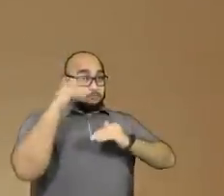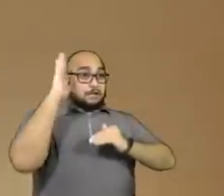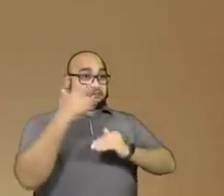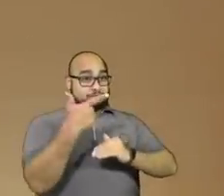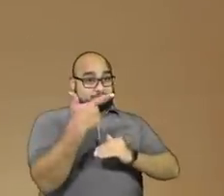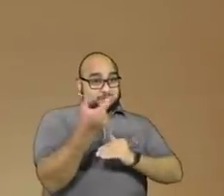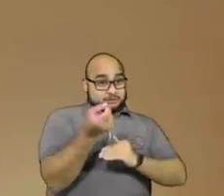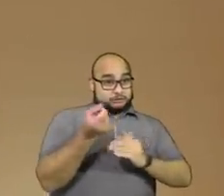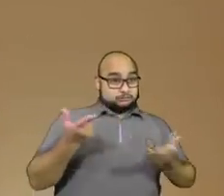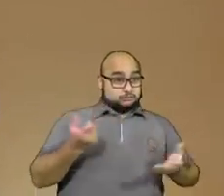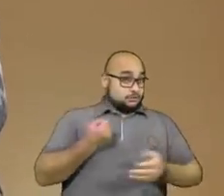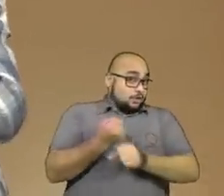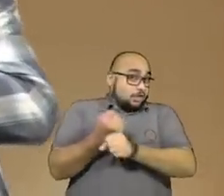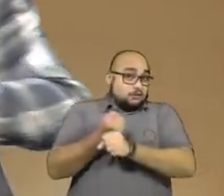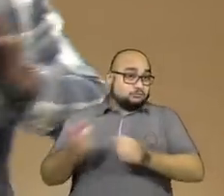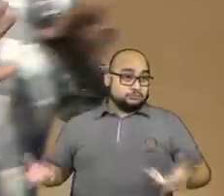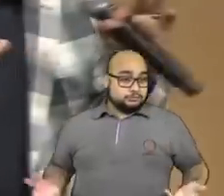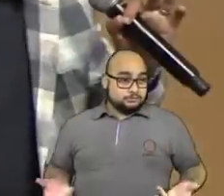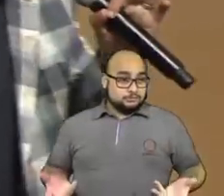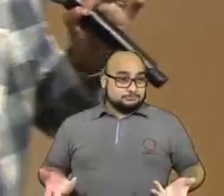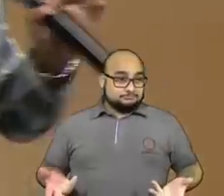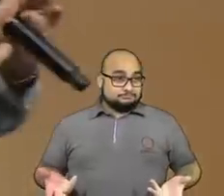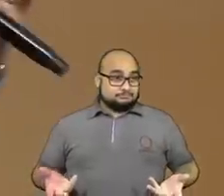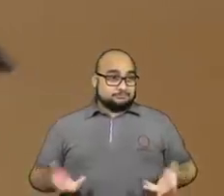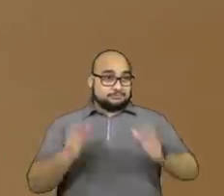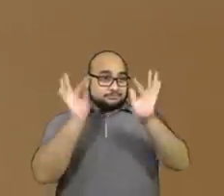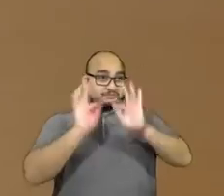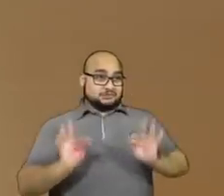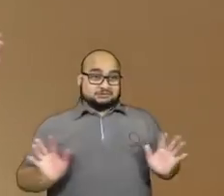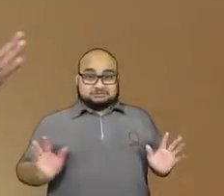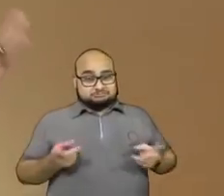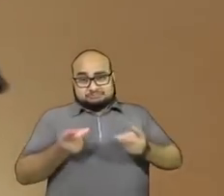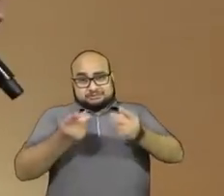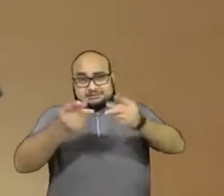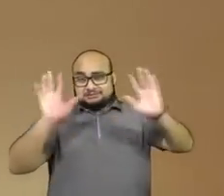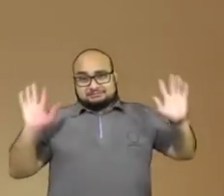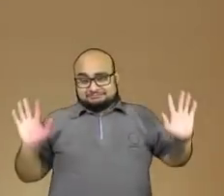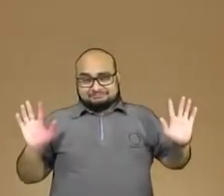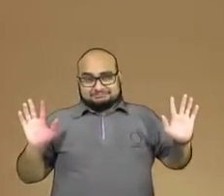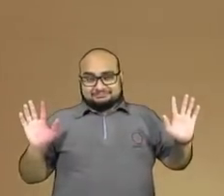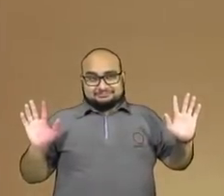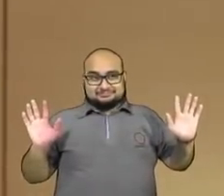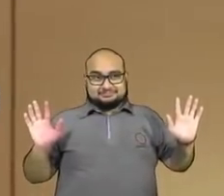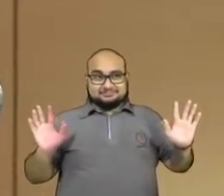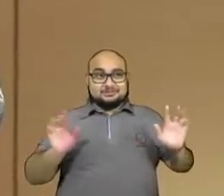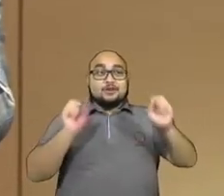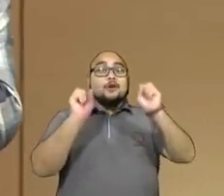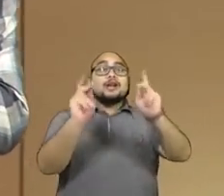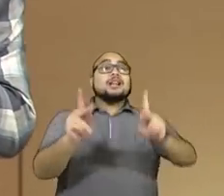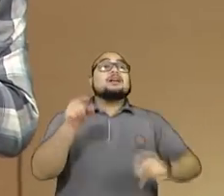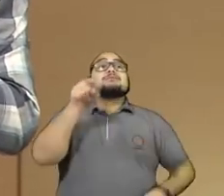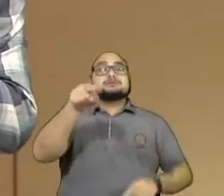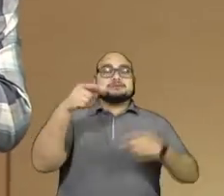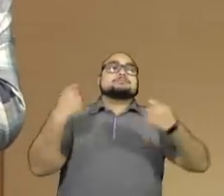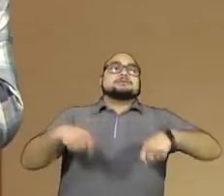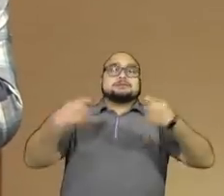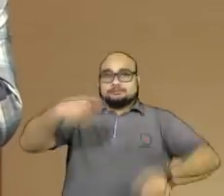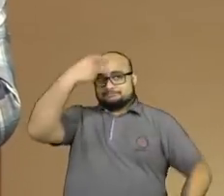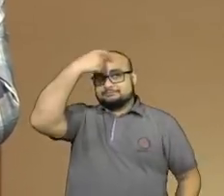ser feliz a vida toda. Quero deixar aqui, não estou dizendo que vai ter desastre. Eu estou dizendo que você tem que ter consciência do que está